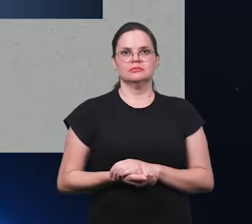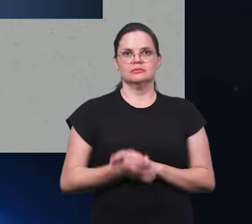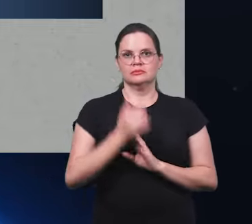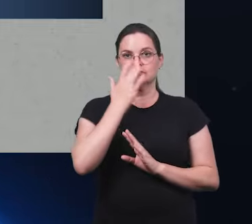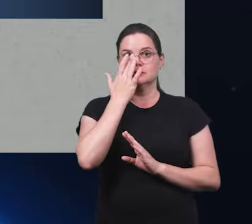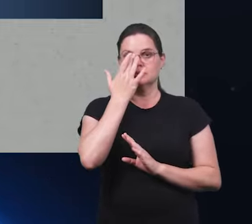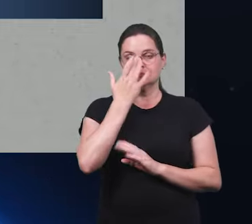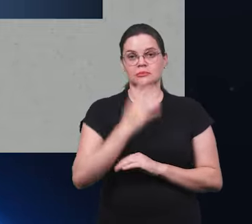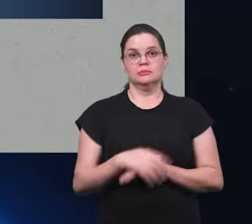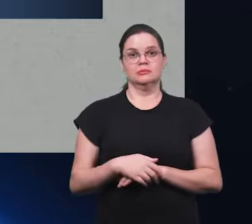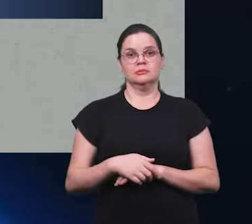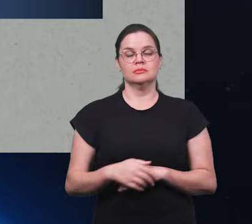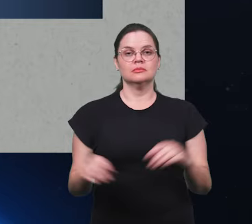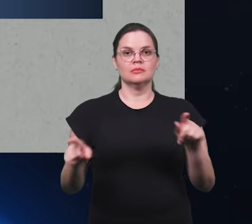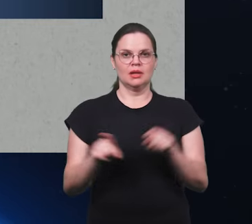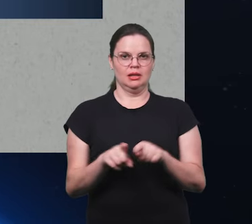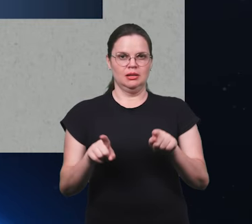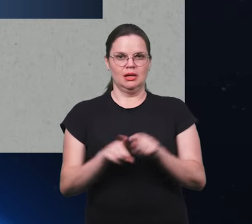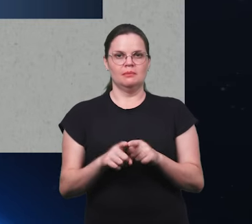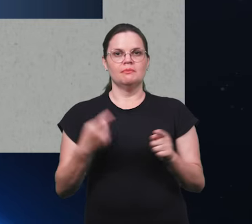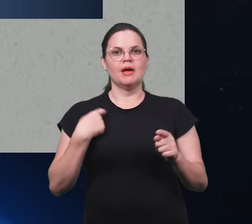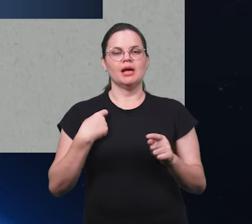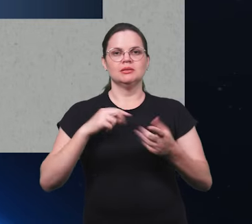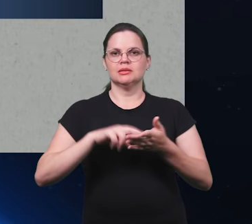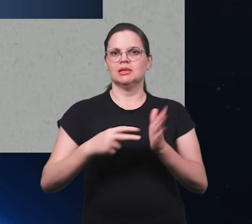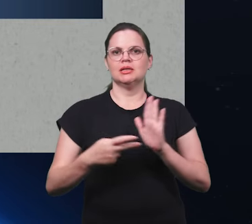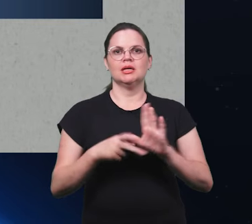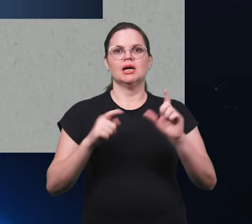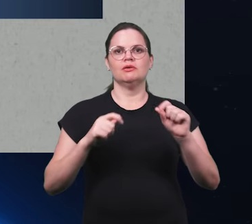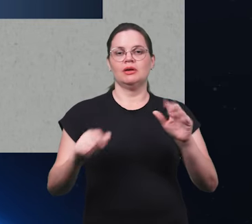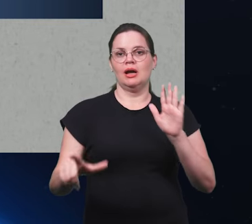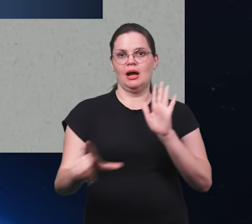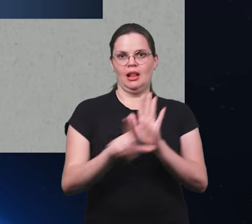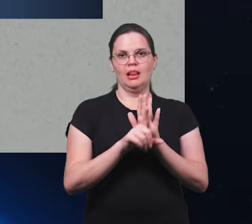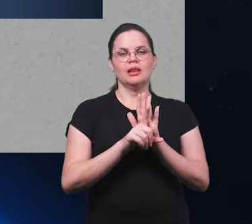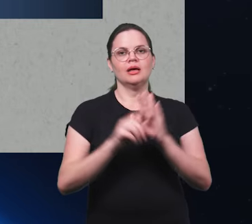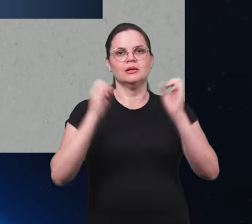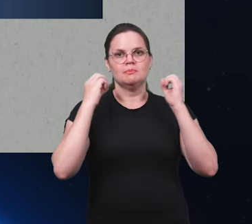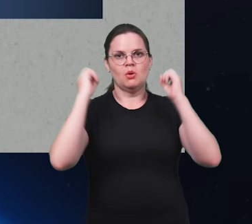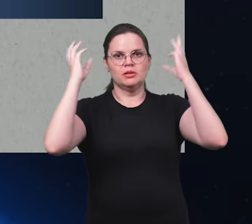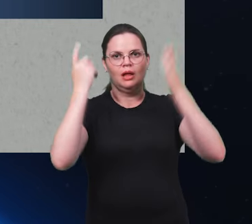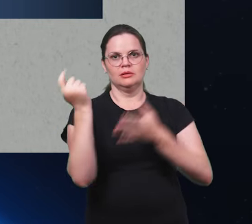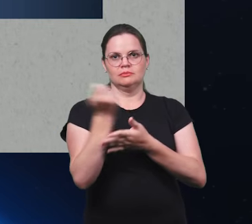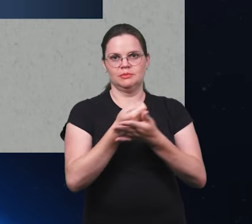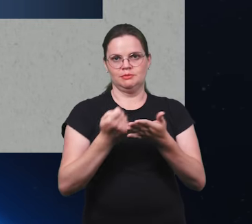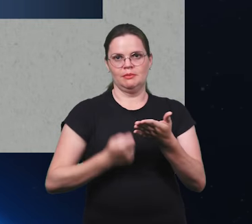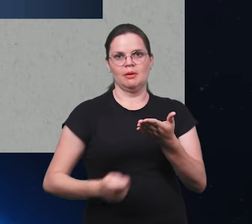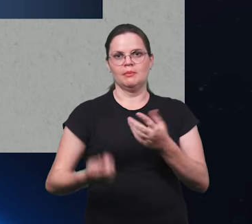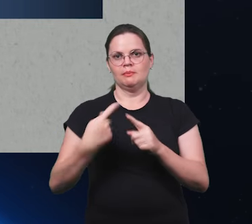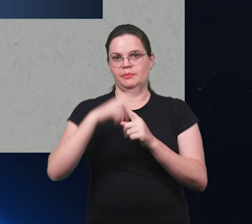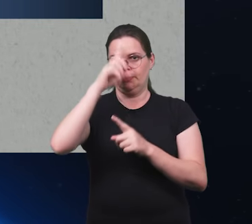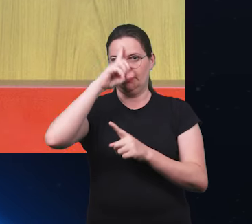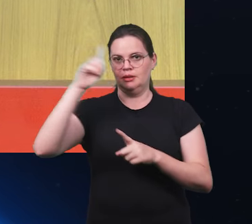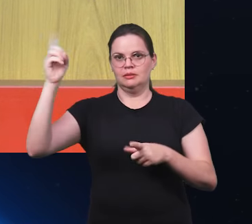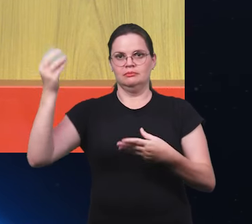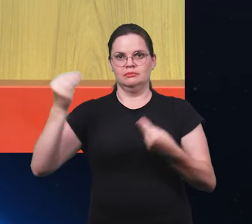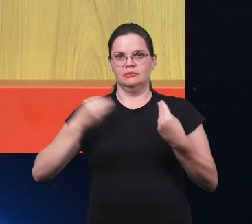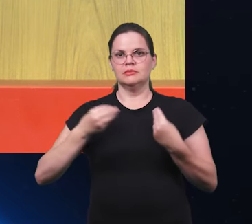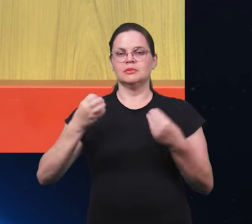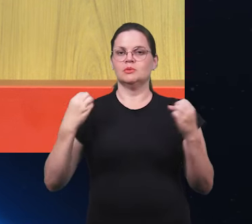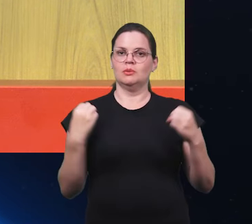judeus, o Pentecostes também celebrava a lei de Moisés, recebida no Monte